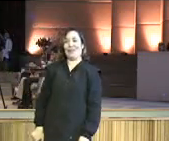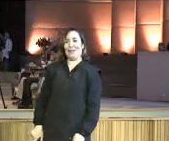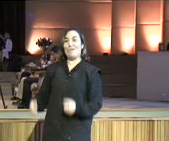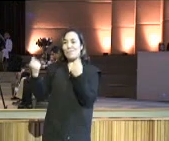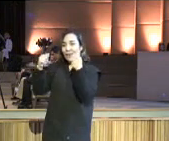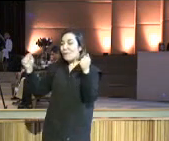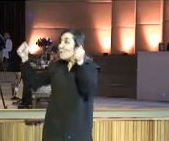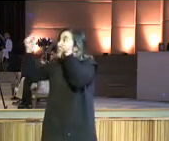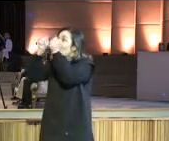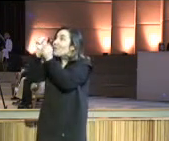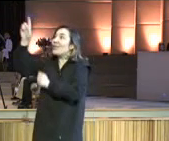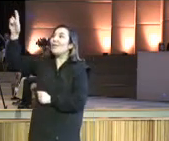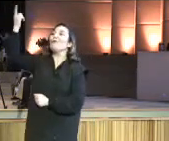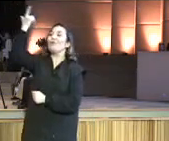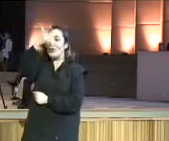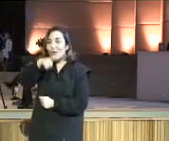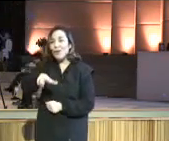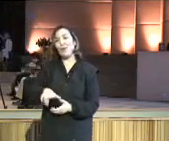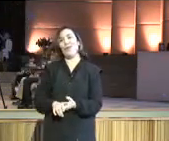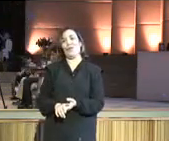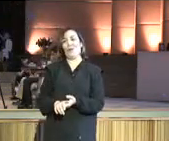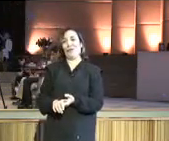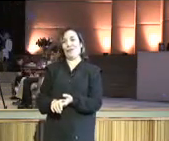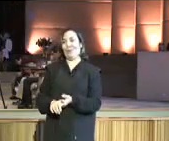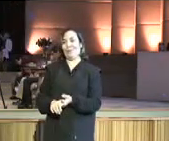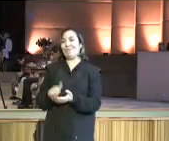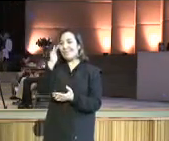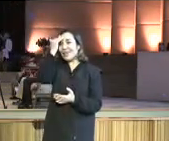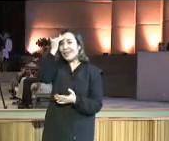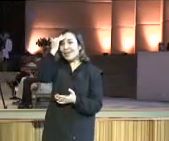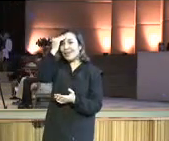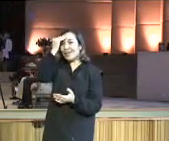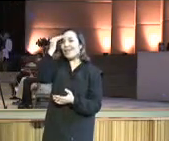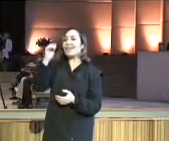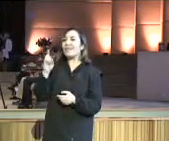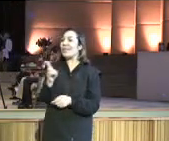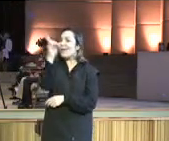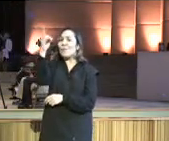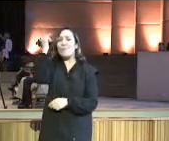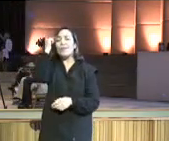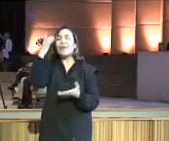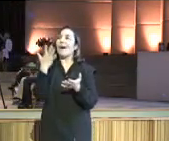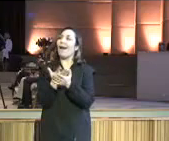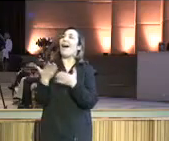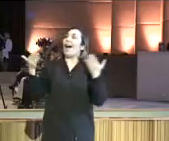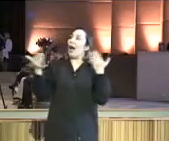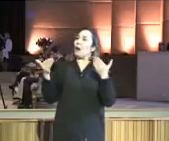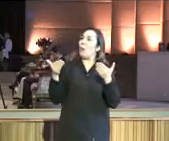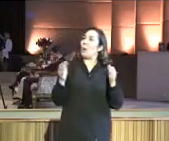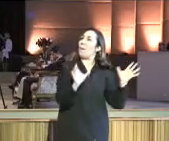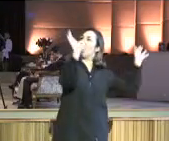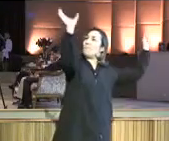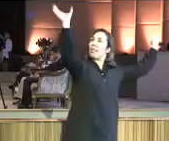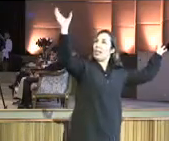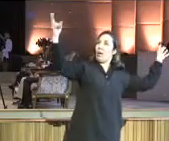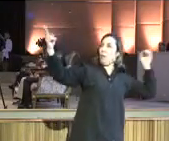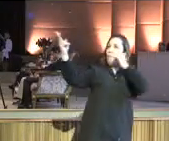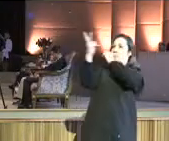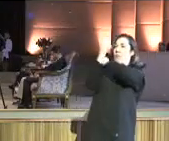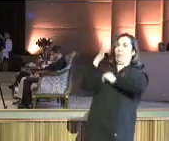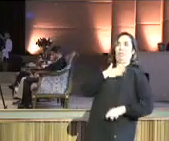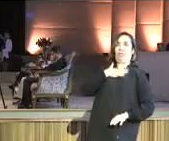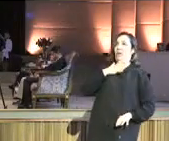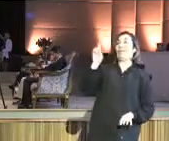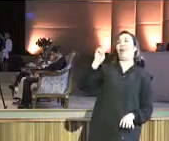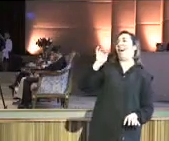certamente os dardos de morte o alcançariam. E eu acho que aqui tem uma lição tremenda, porque quantas vezes